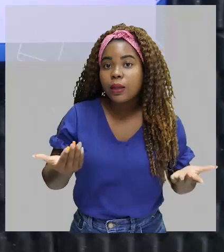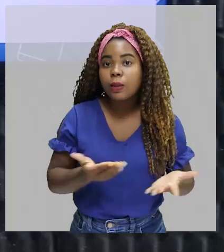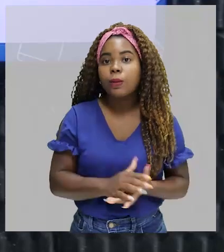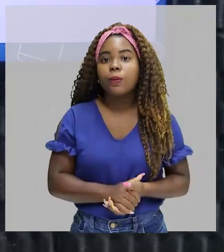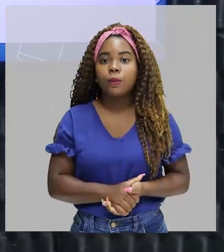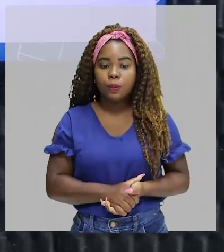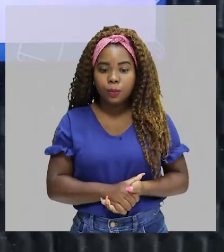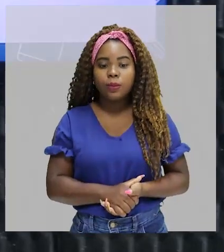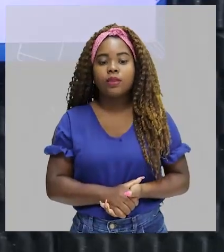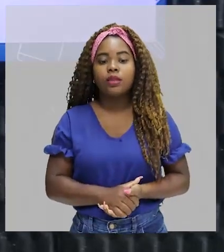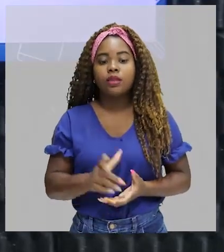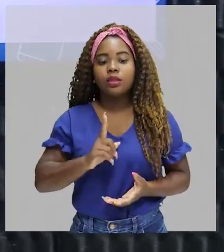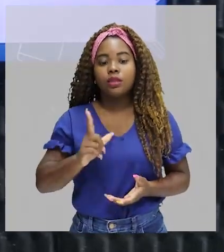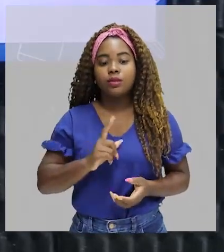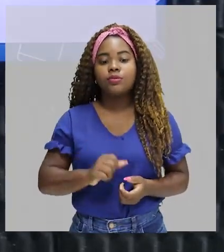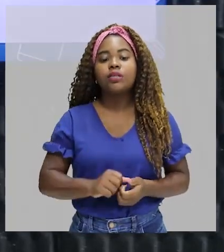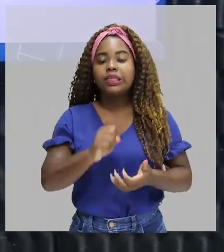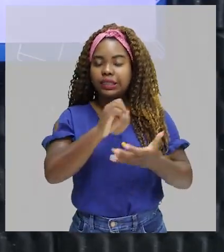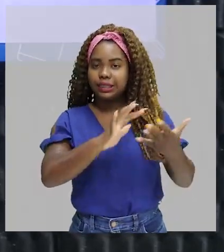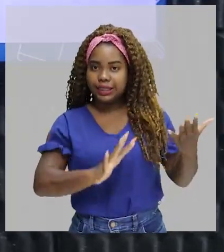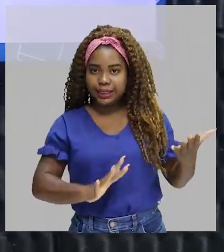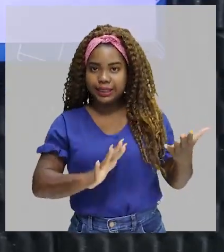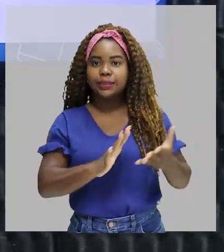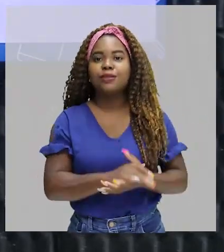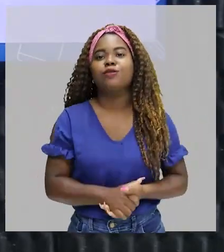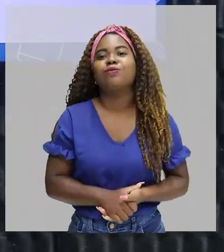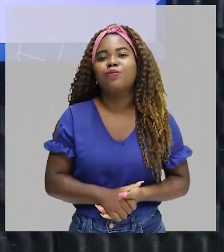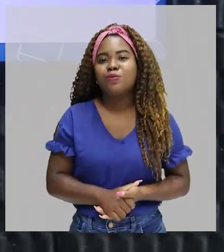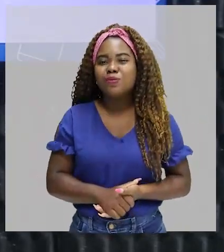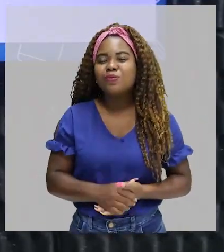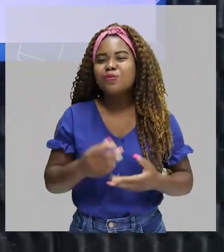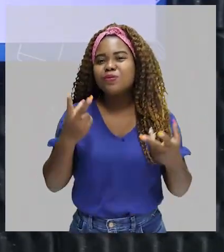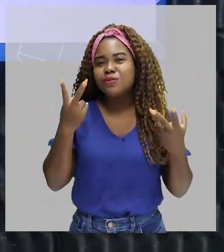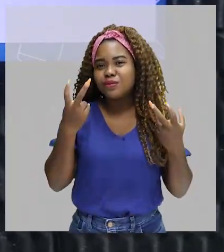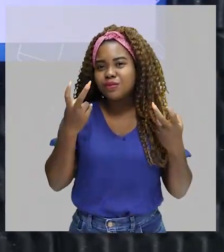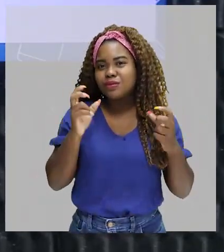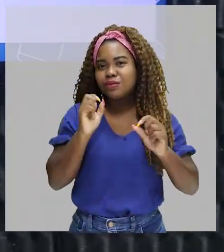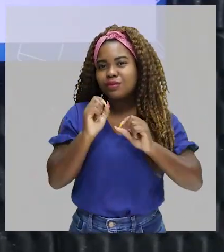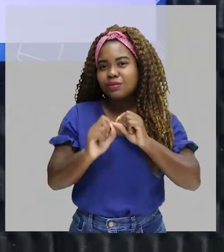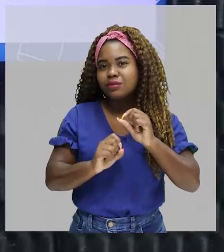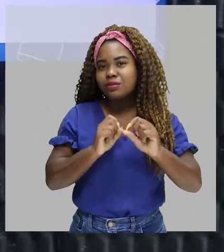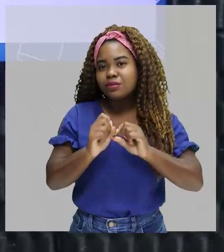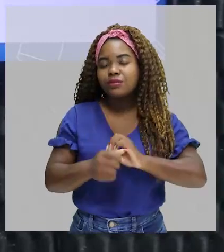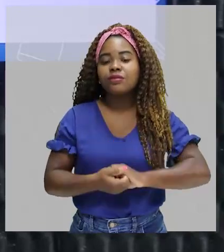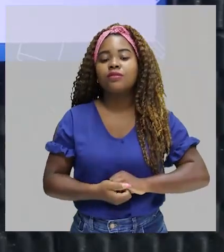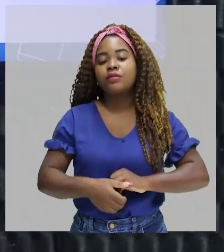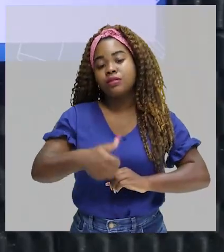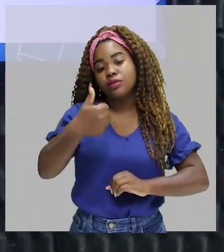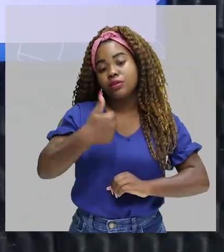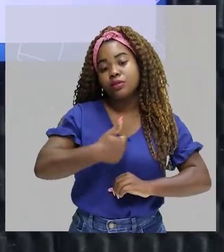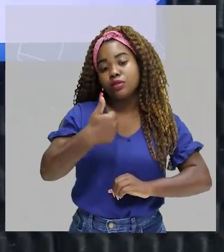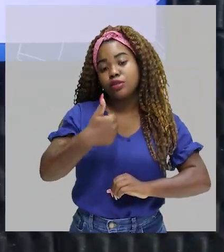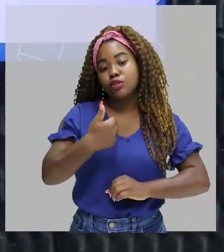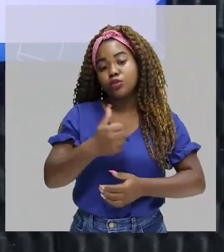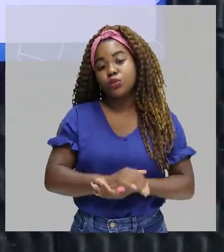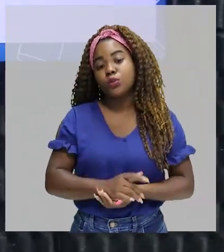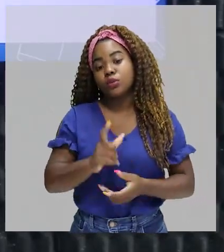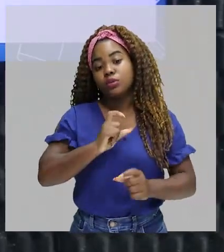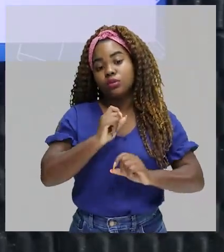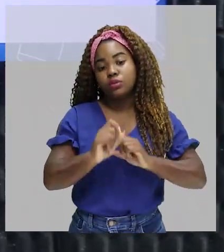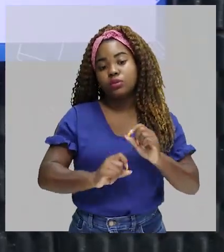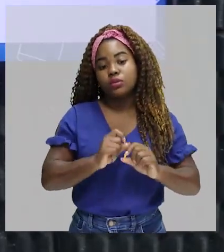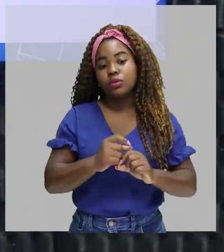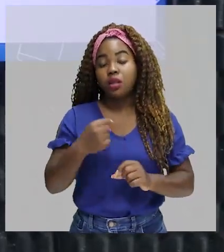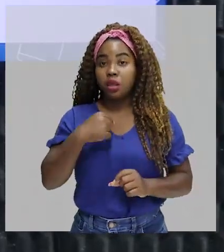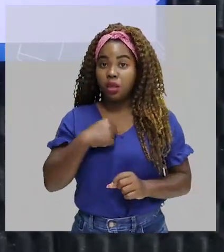passaremos para os exercícios comentados. Perceba aqui que no primeiro exercício comentado, eu estou solicitando,